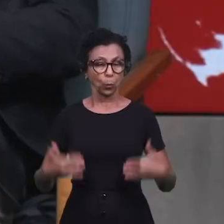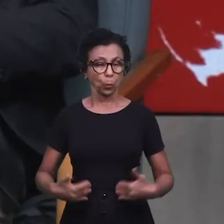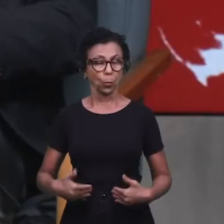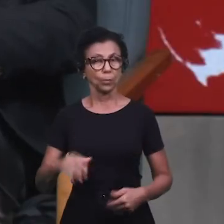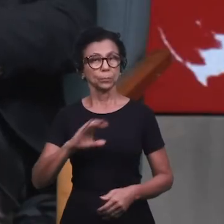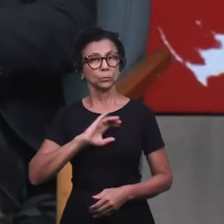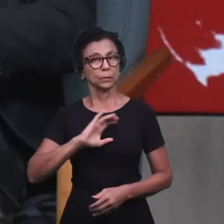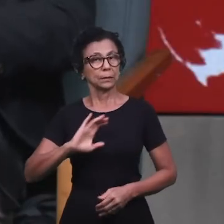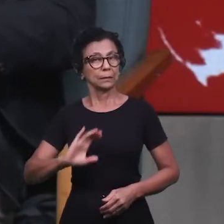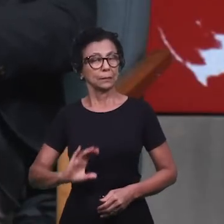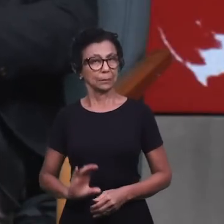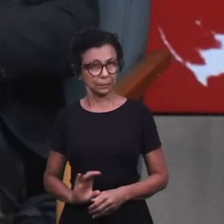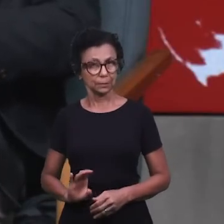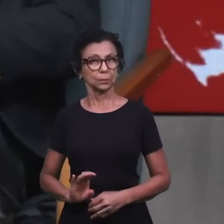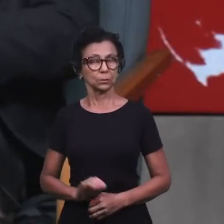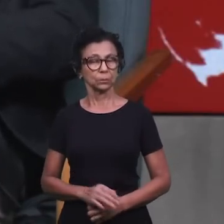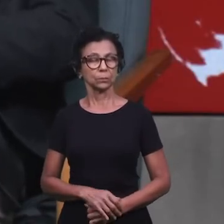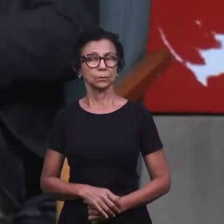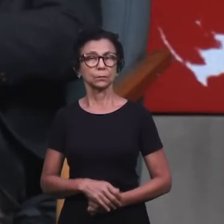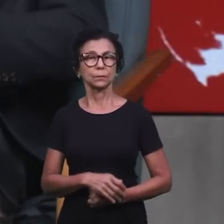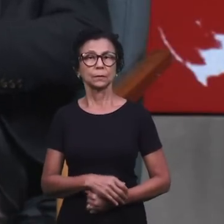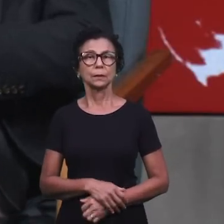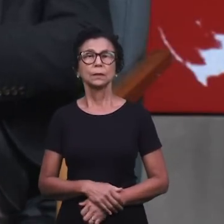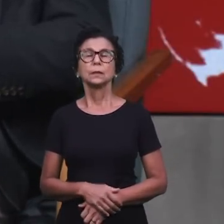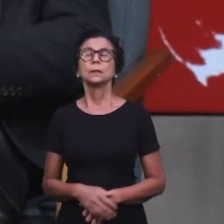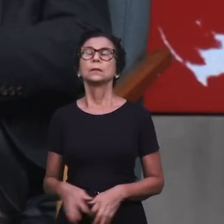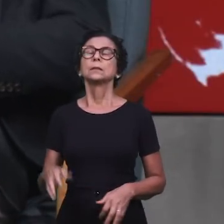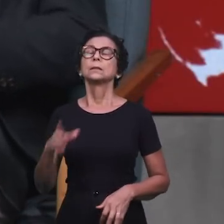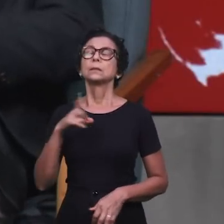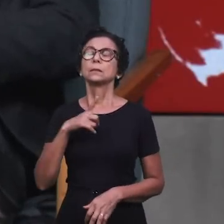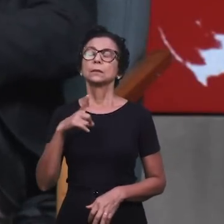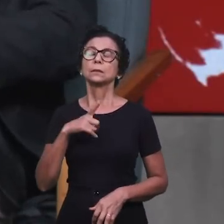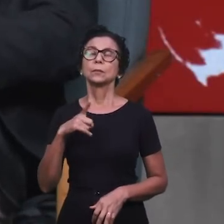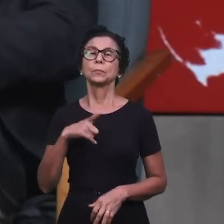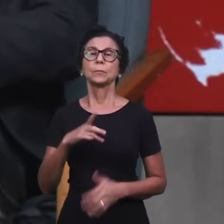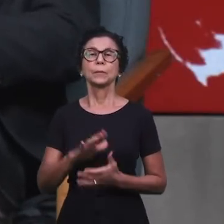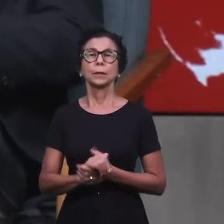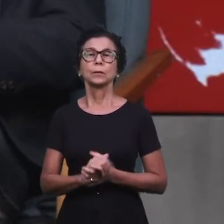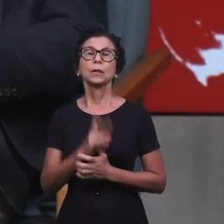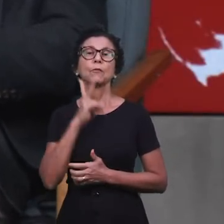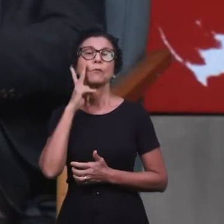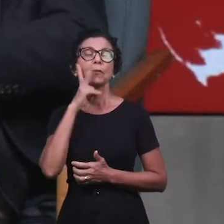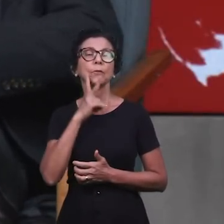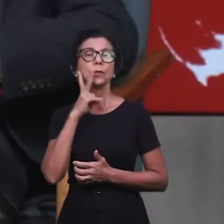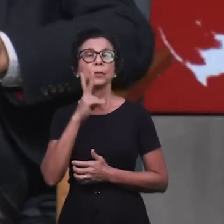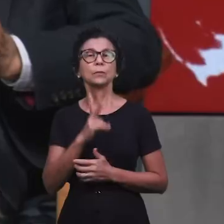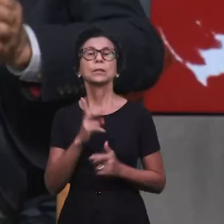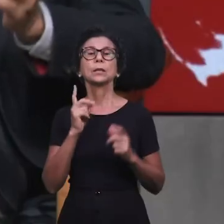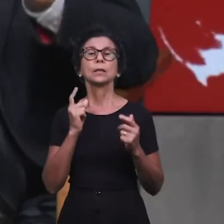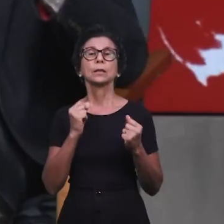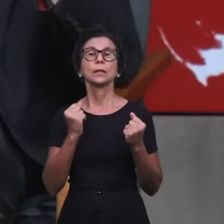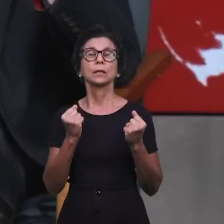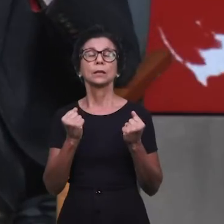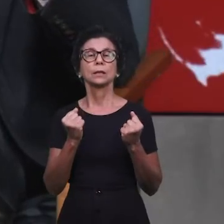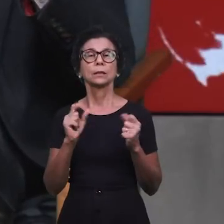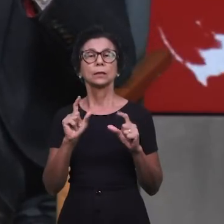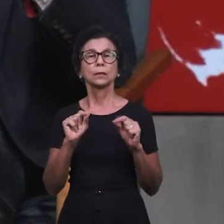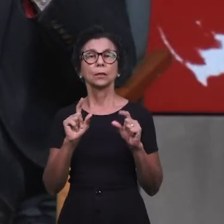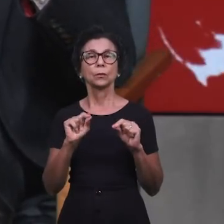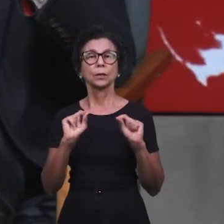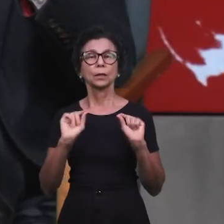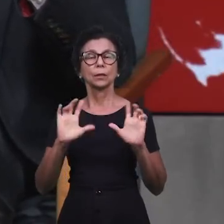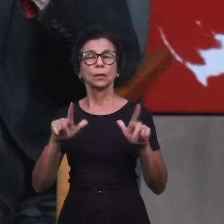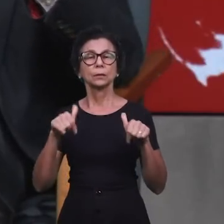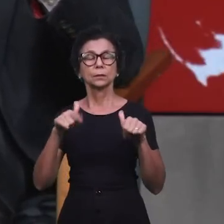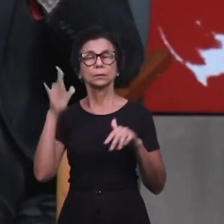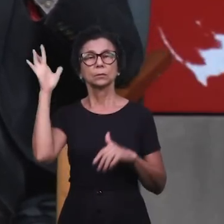nesse corpo de Cristo opera o vinho, o que é? O Espírito Santo. Então, quando ele